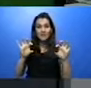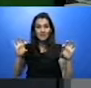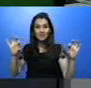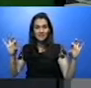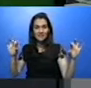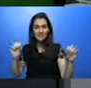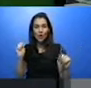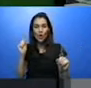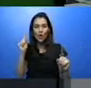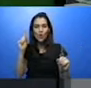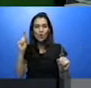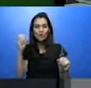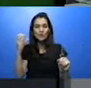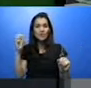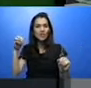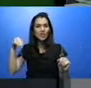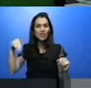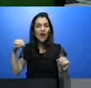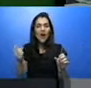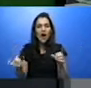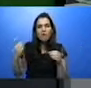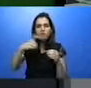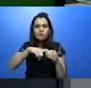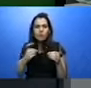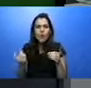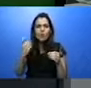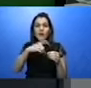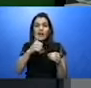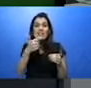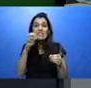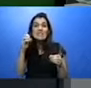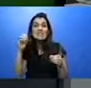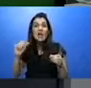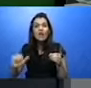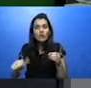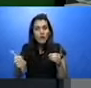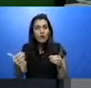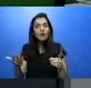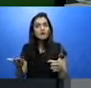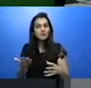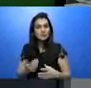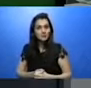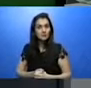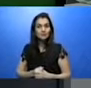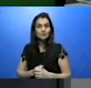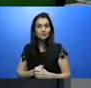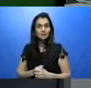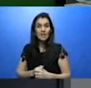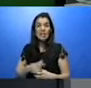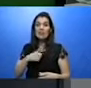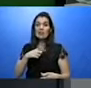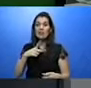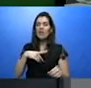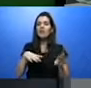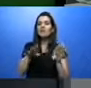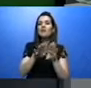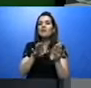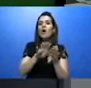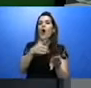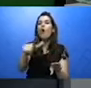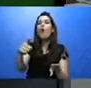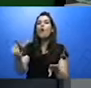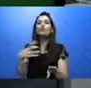de comprimento caberá 100 vezes em um pedaço de 1 metro. Há também outras unidades de medida